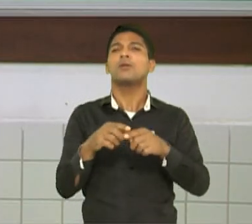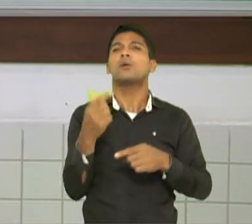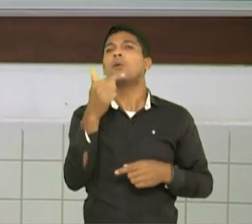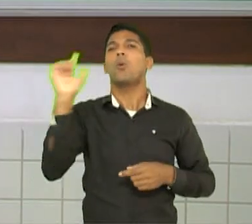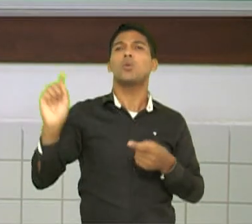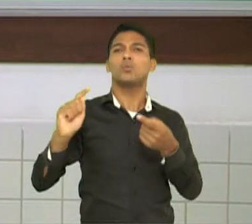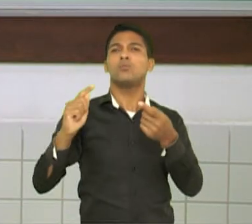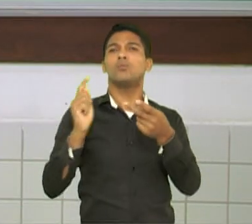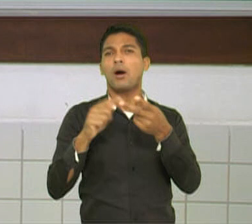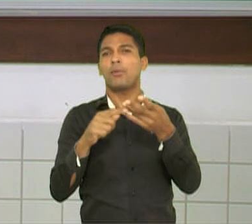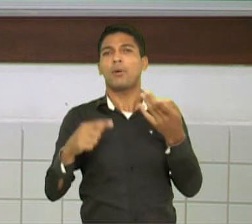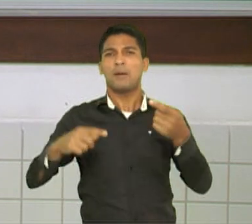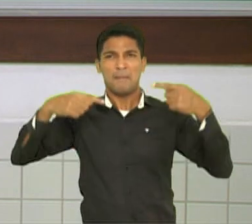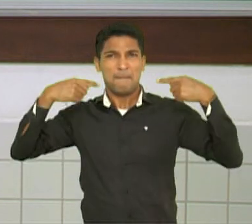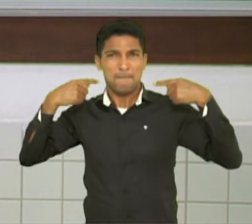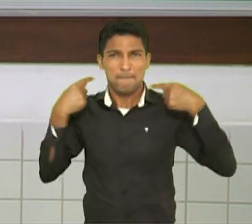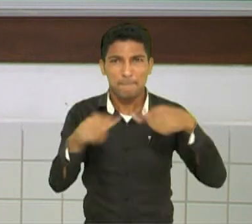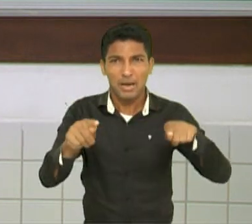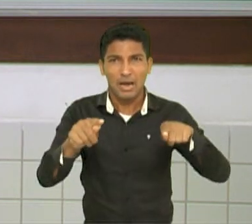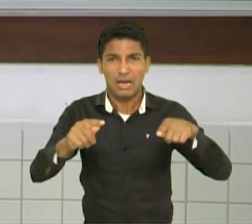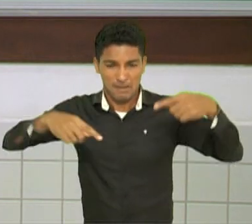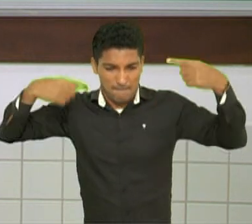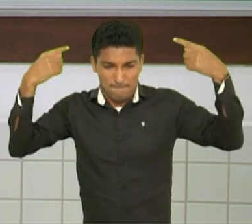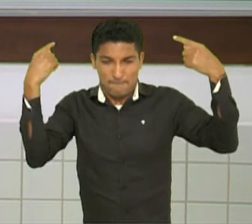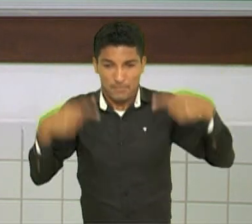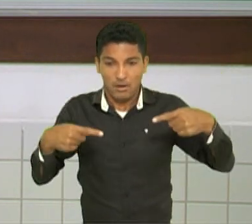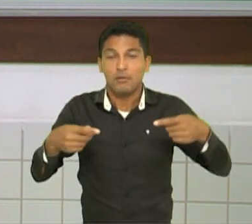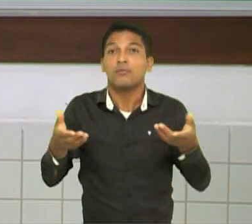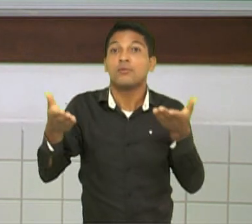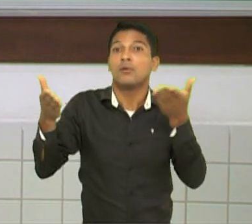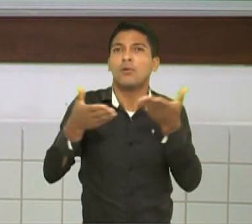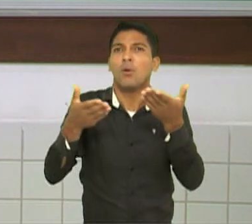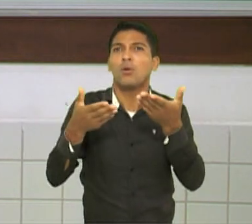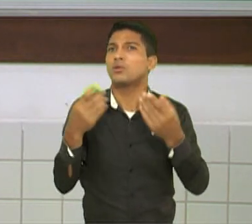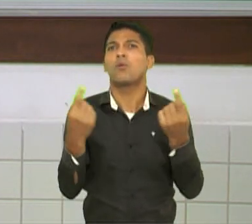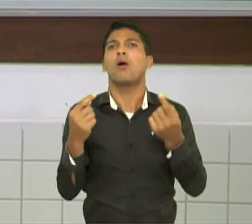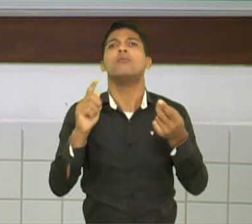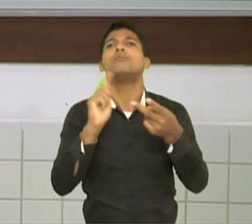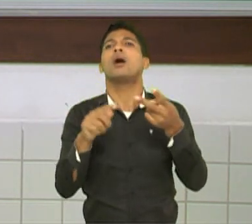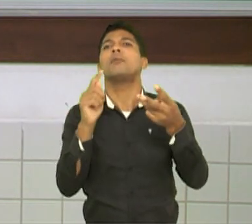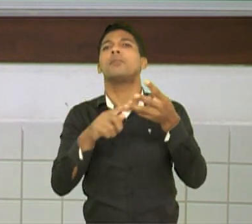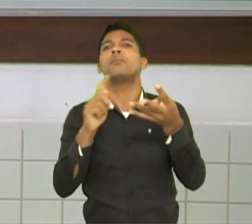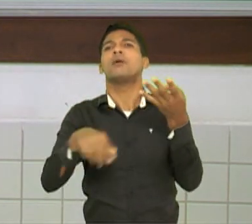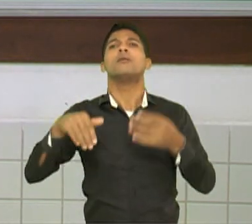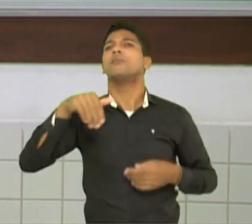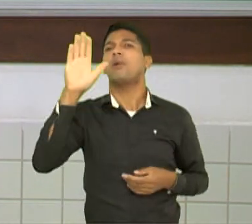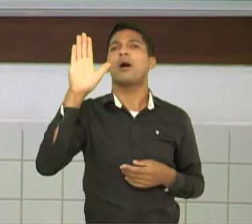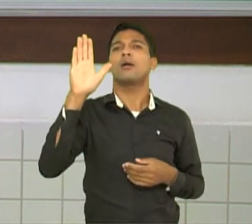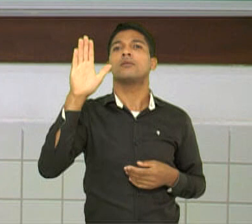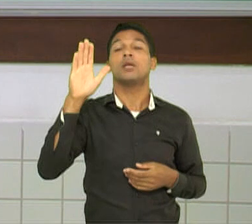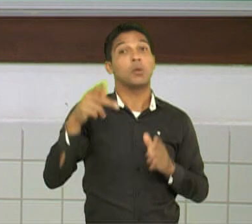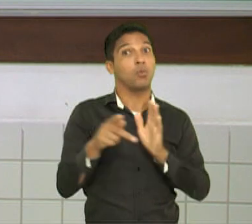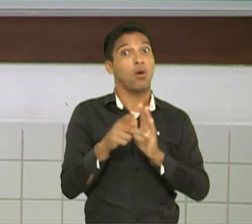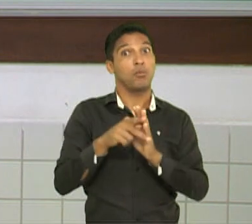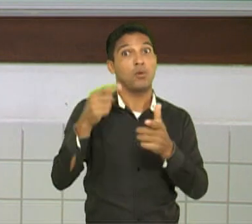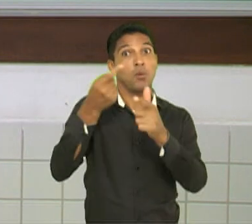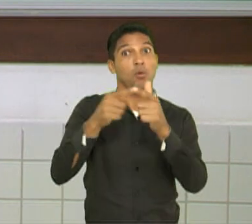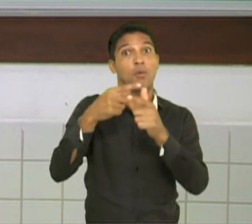desafios nós temos que encarar atualmente? Quais são os outros desafios